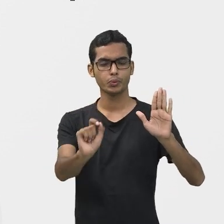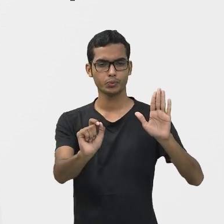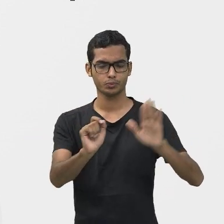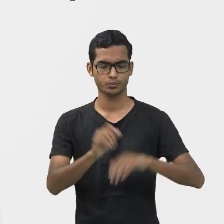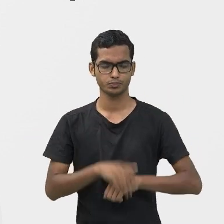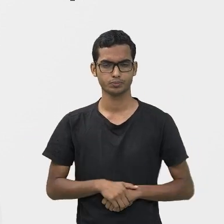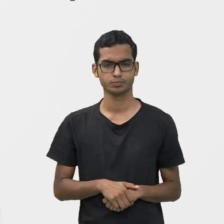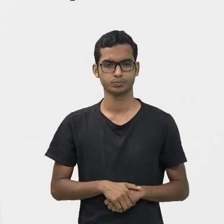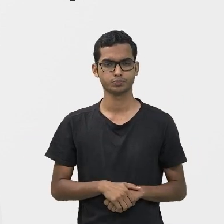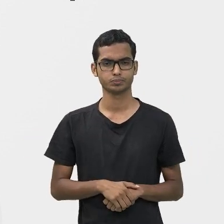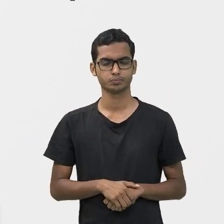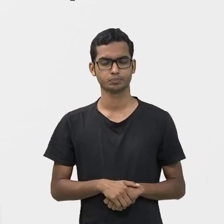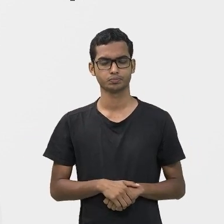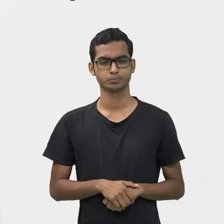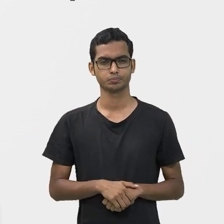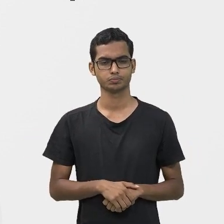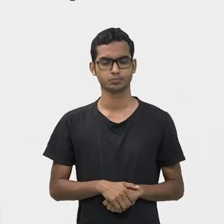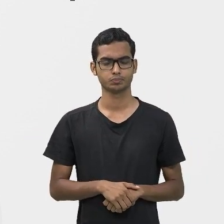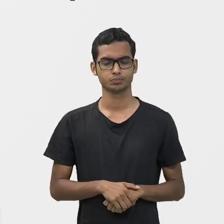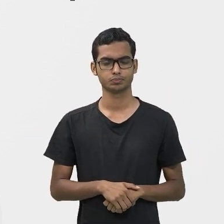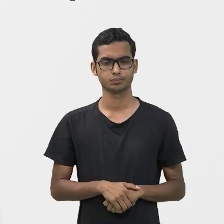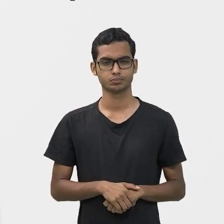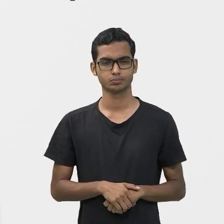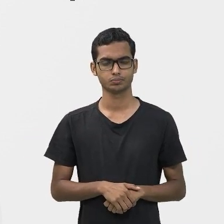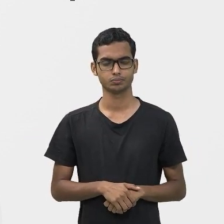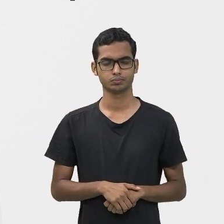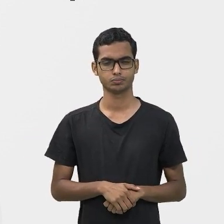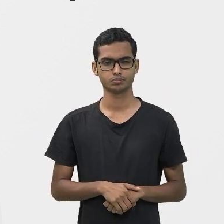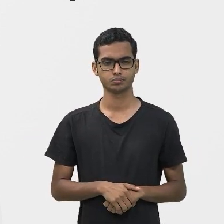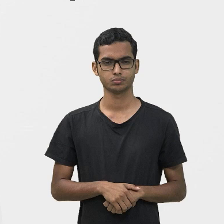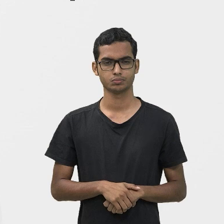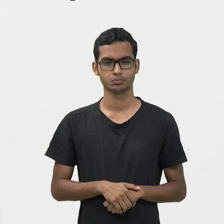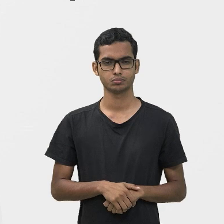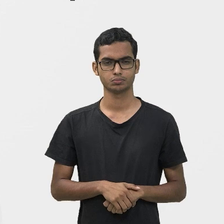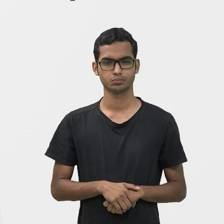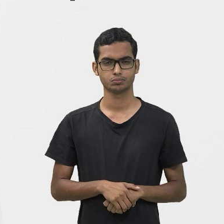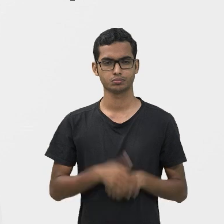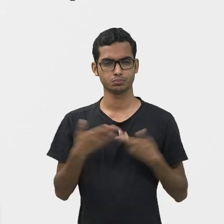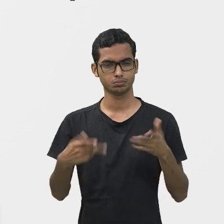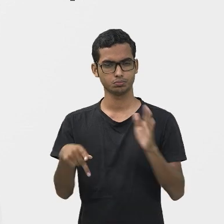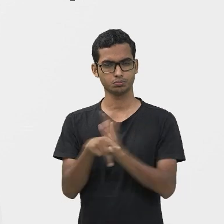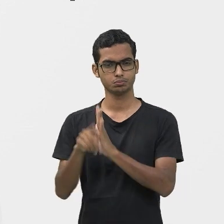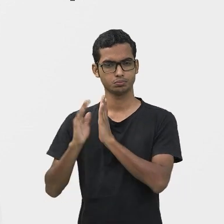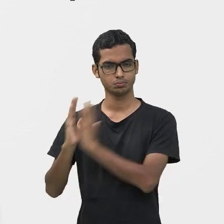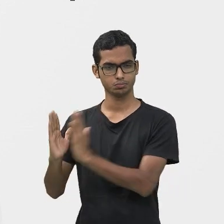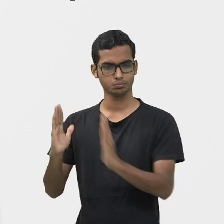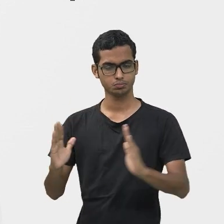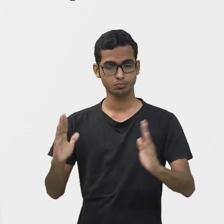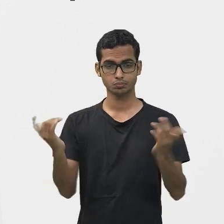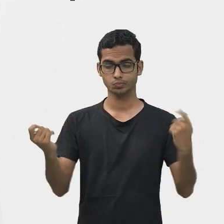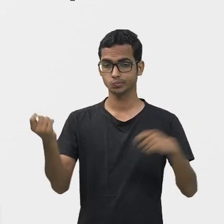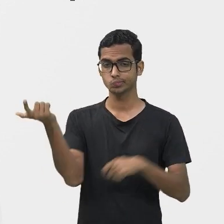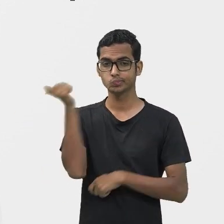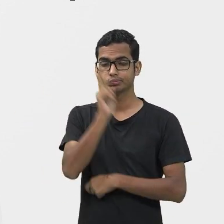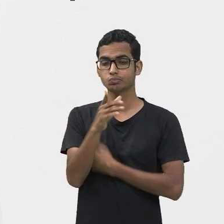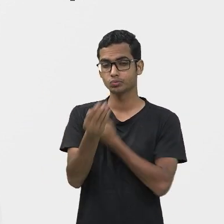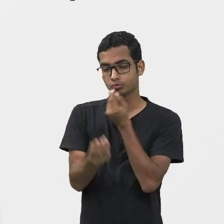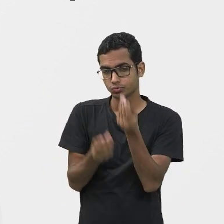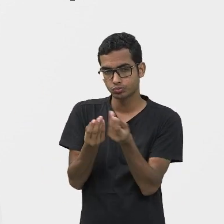né, imediatamente anterior. Nesse caso, dizemos que essa sequência também pode ser obtida